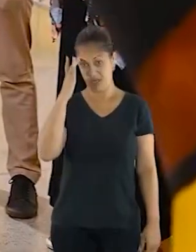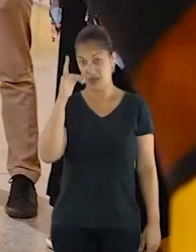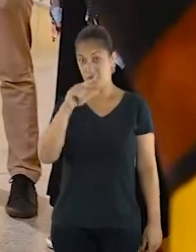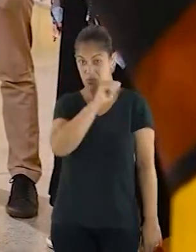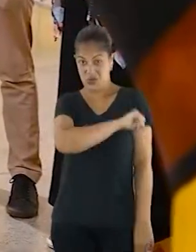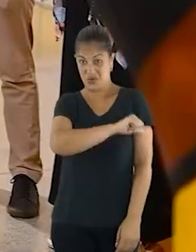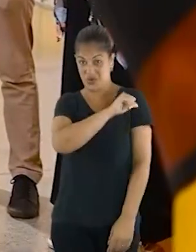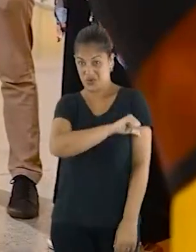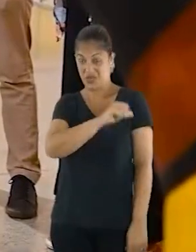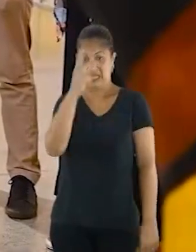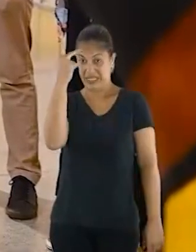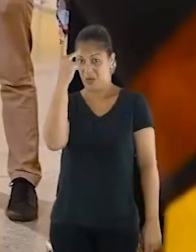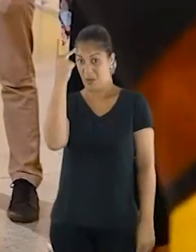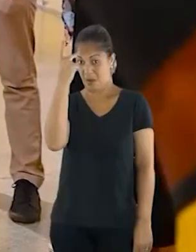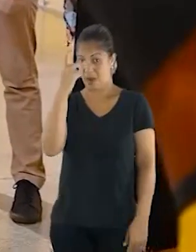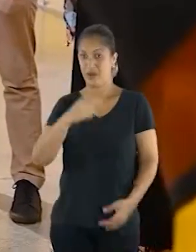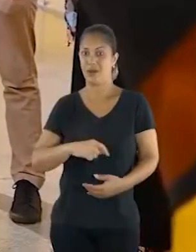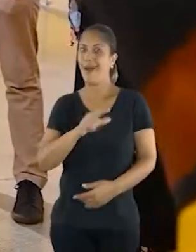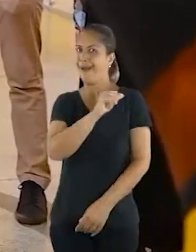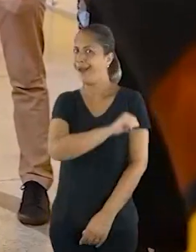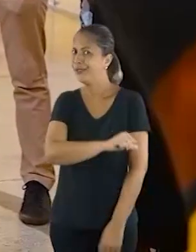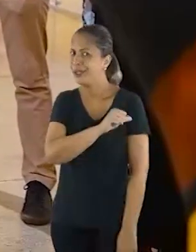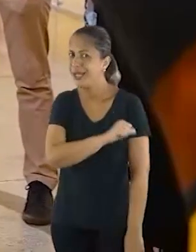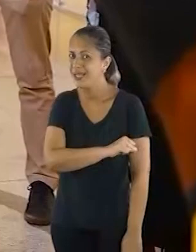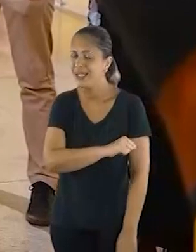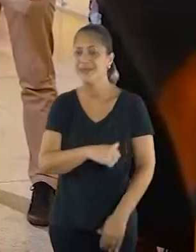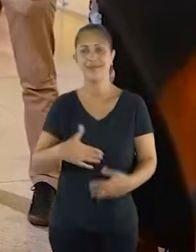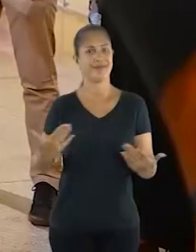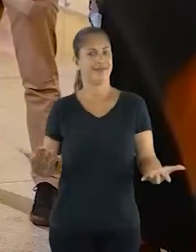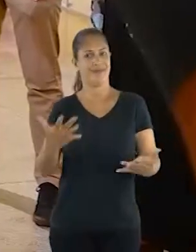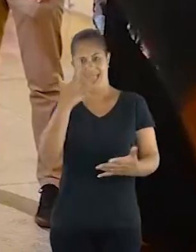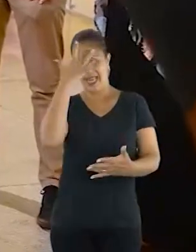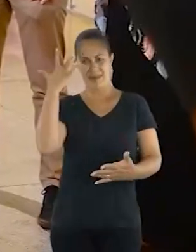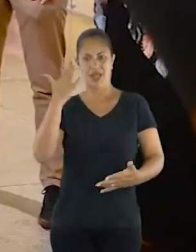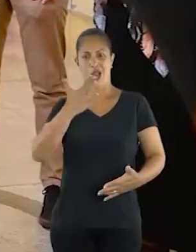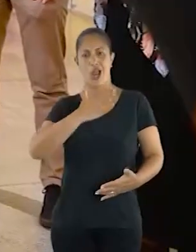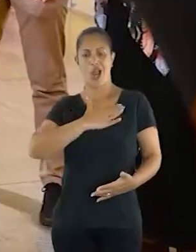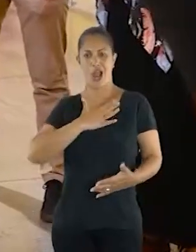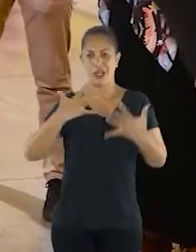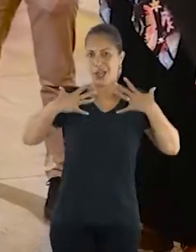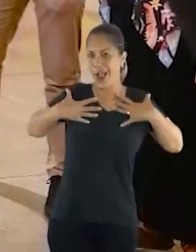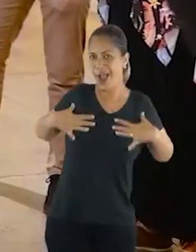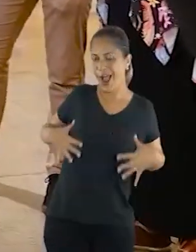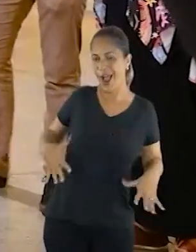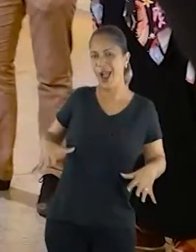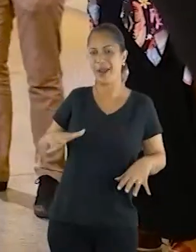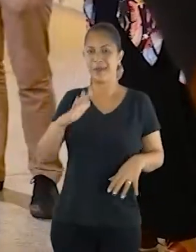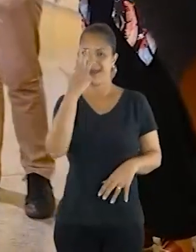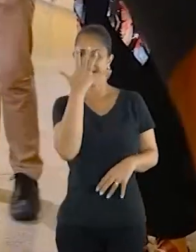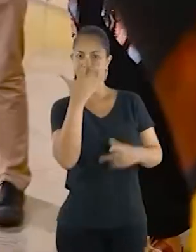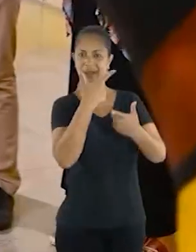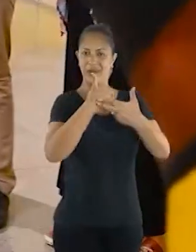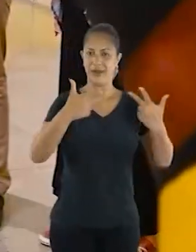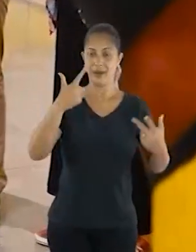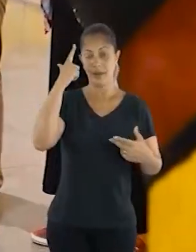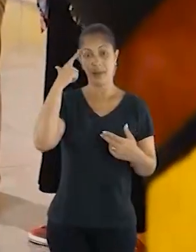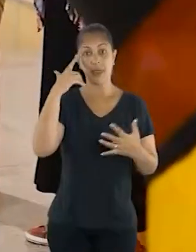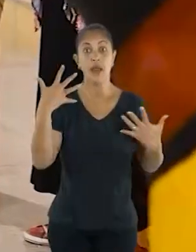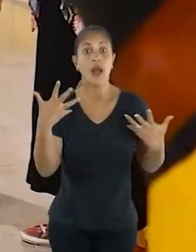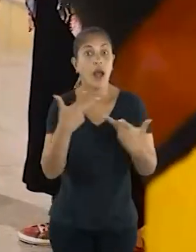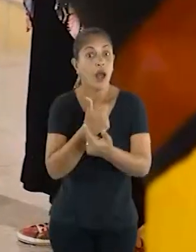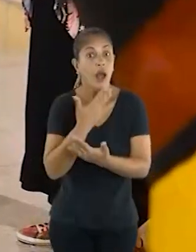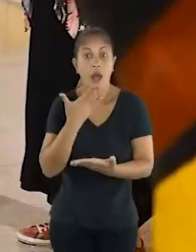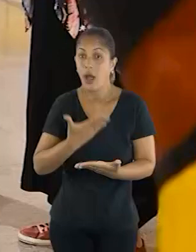no Rio de Janeiro e São Paulo, imagina no Rio de Janeiro, o povo que adora a fantasia, né? As pessoas ficaram maravilhadas, nunca ninguém